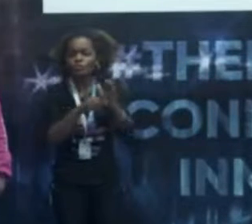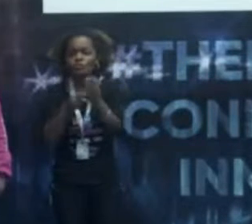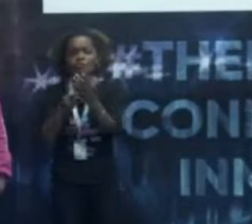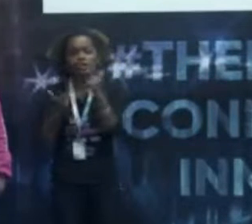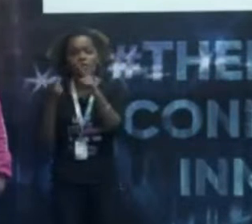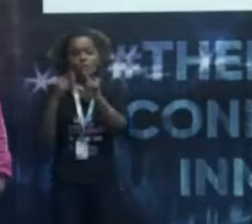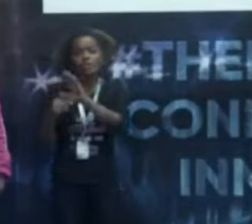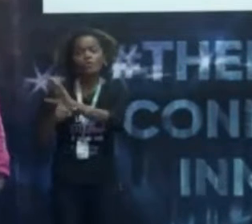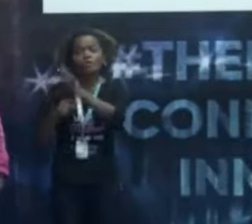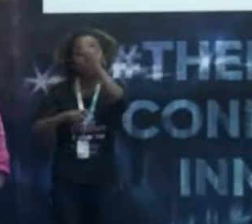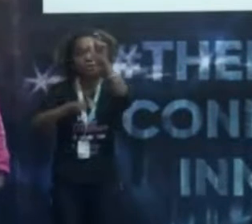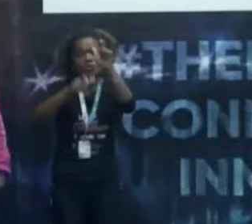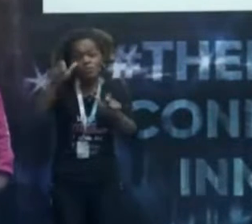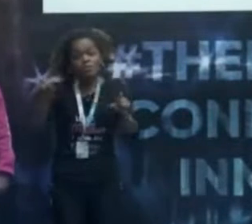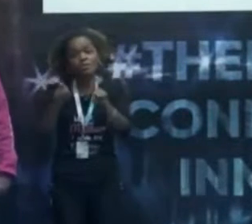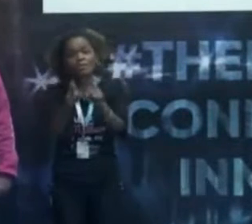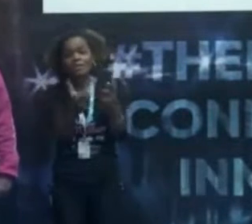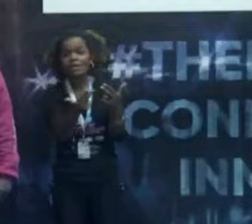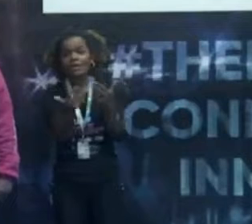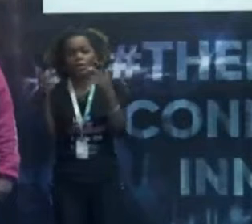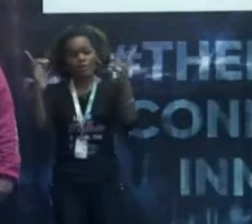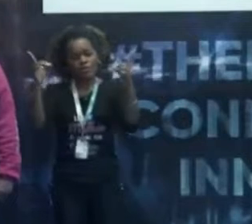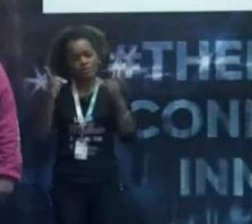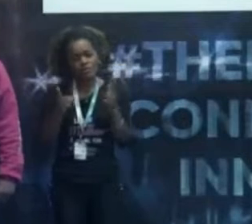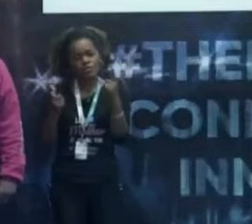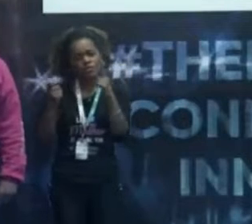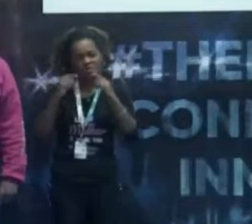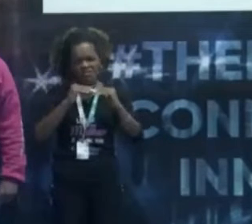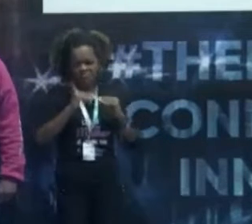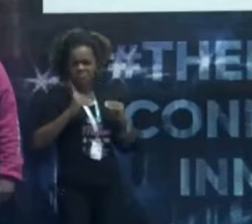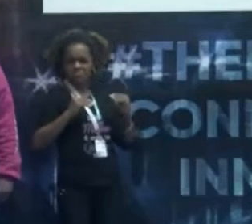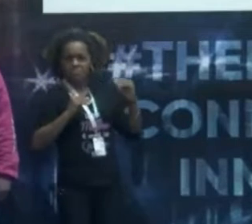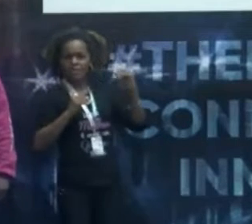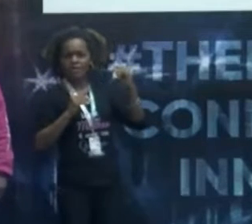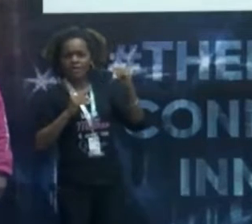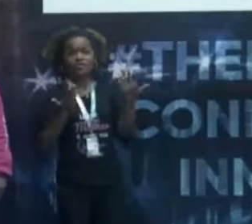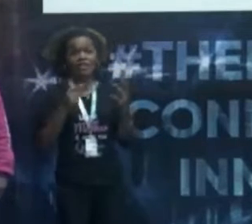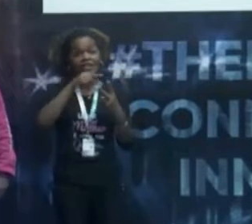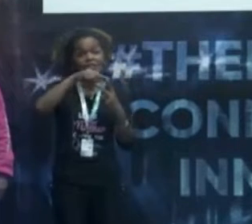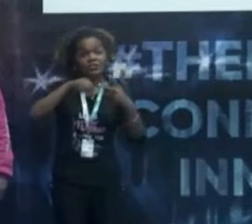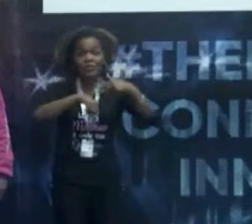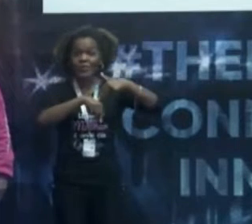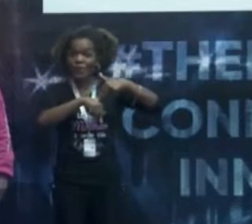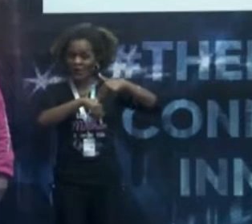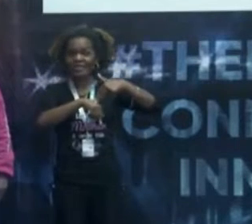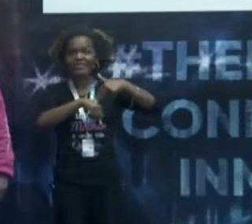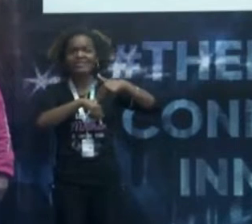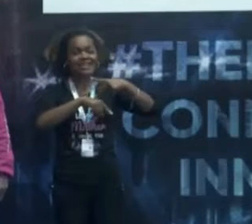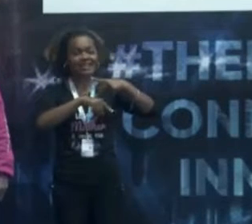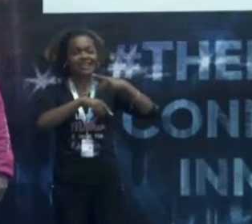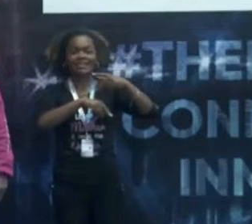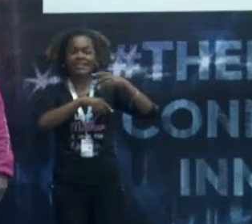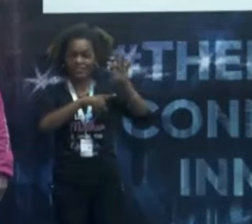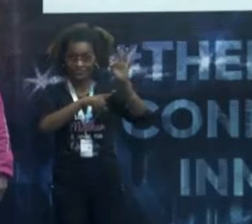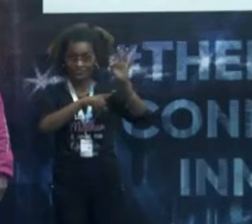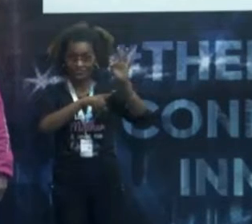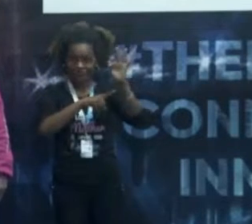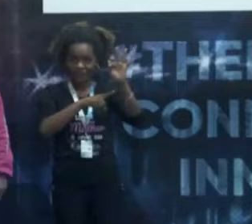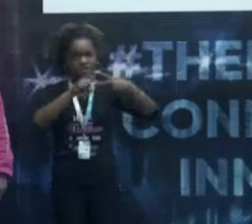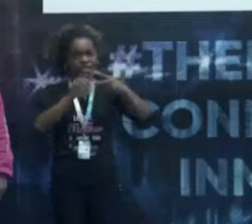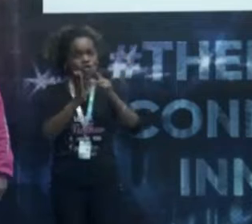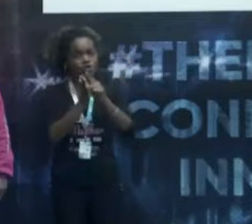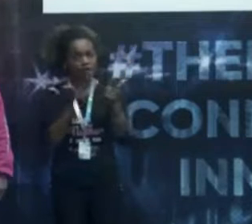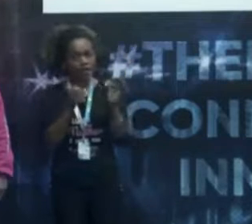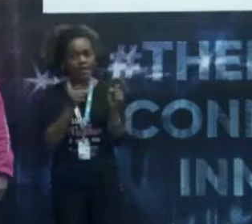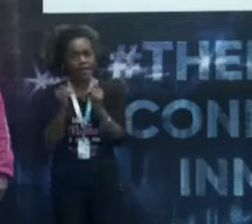outras pessoas com deficiência a alcançarem privilégios que eu tive. Eu tenho 2 graduações, sou jornalista e psicólogo, hoje tenho um trabalho que me sustenta